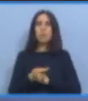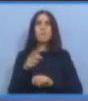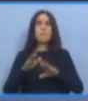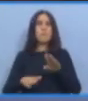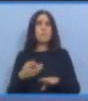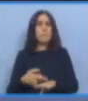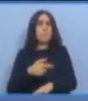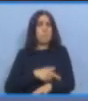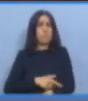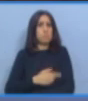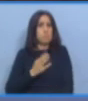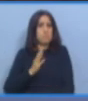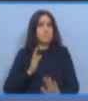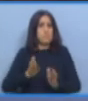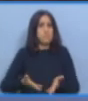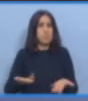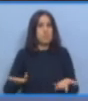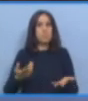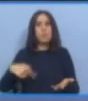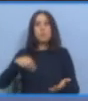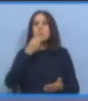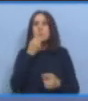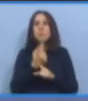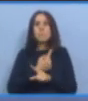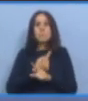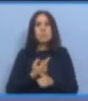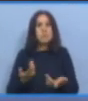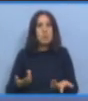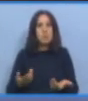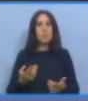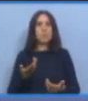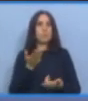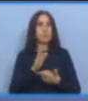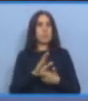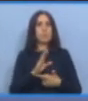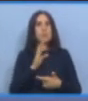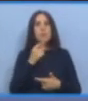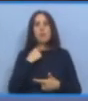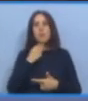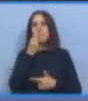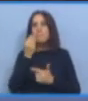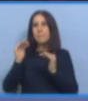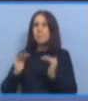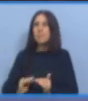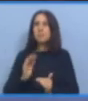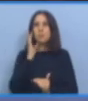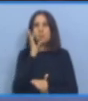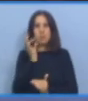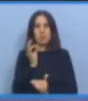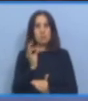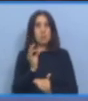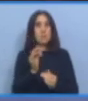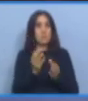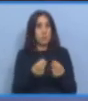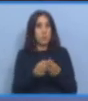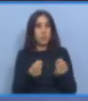vezes, radical, inclusive do ponto de vista da nossa alimentação, procurando, por exemplo, consumir menos carne, os produtos